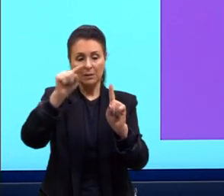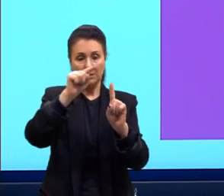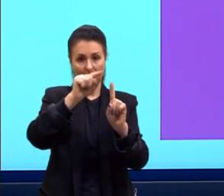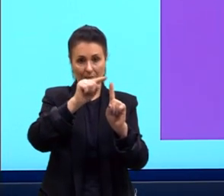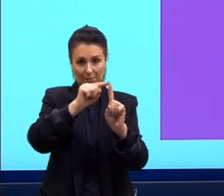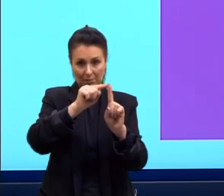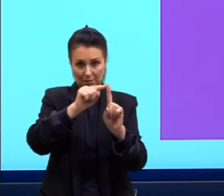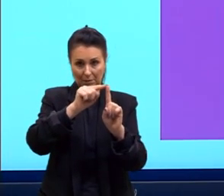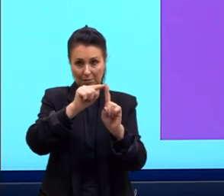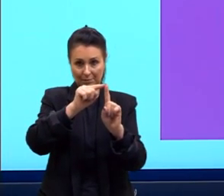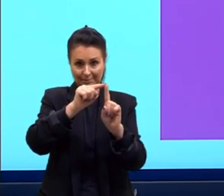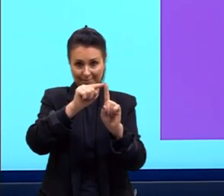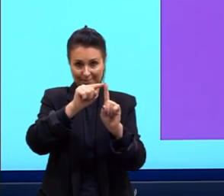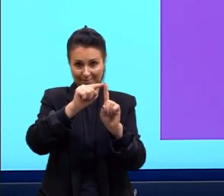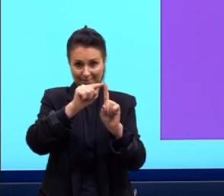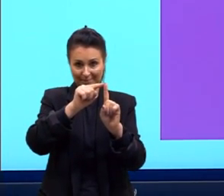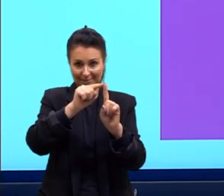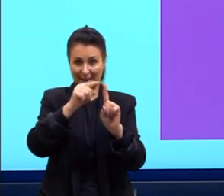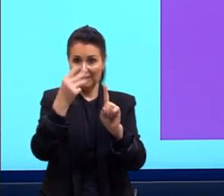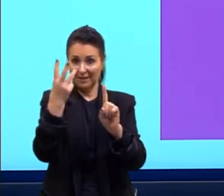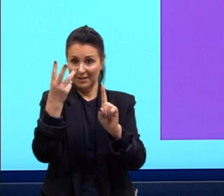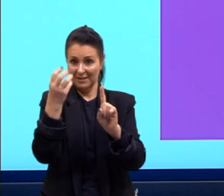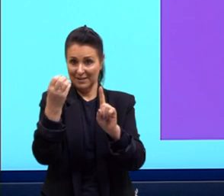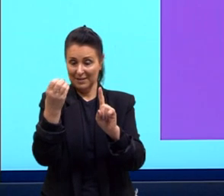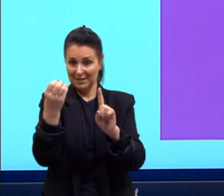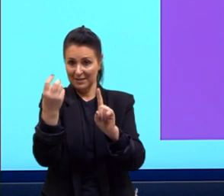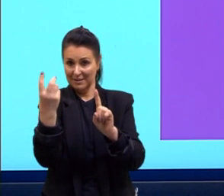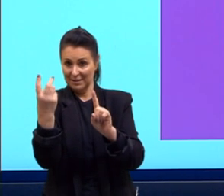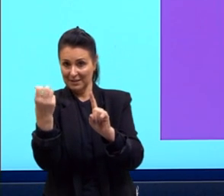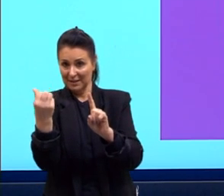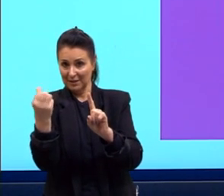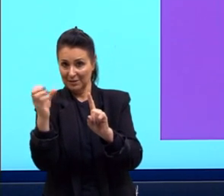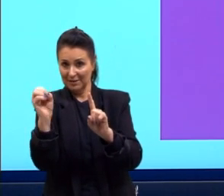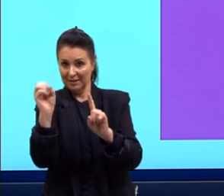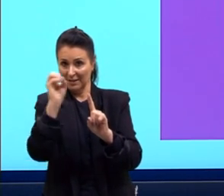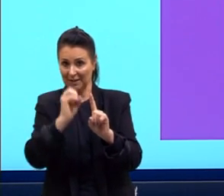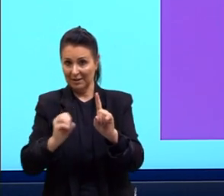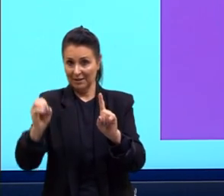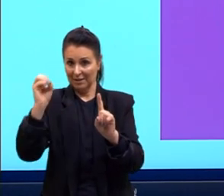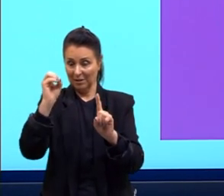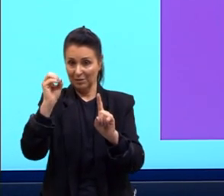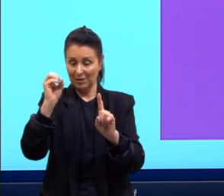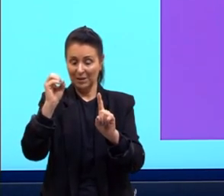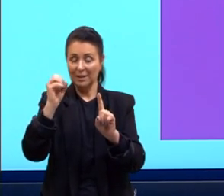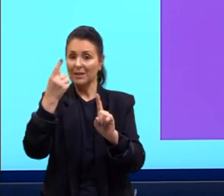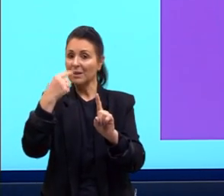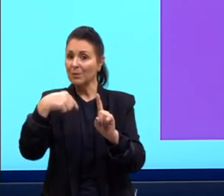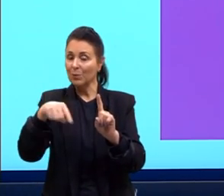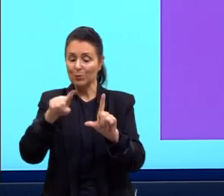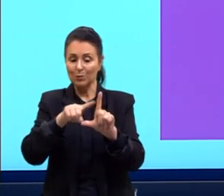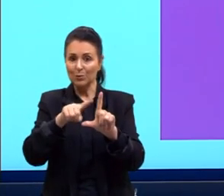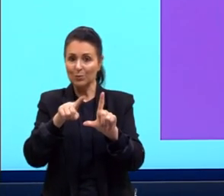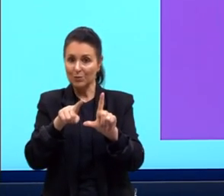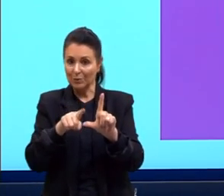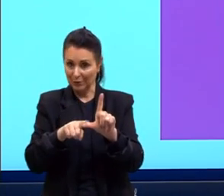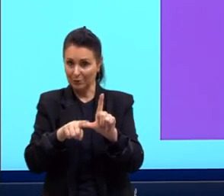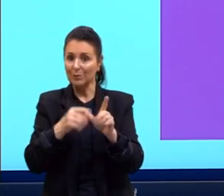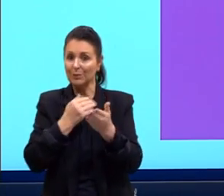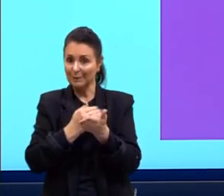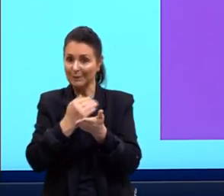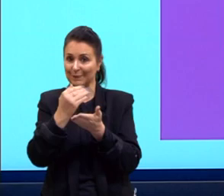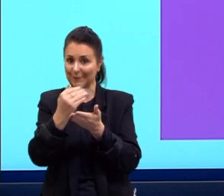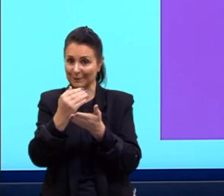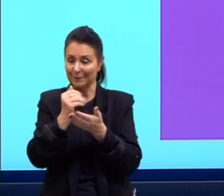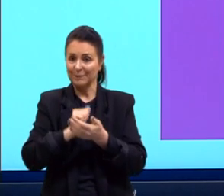possui então uma volta completa de 360° e temos outros ângulos que foram formados